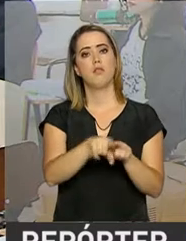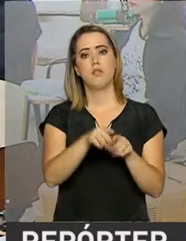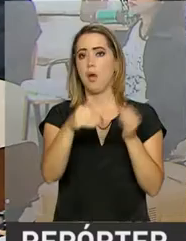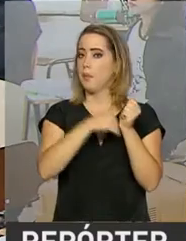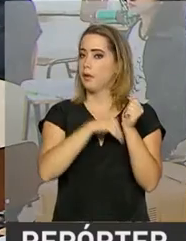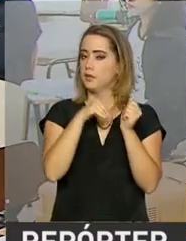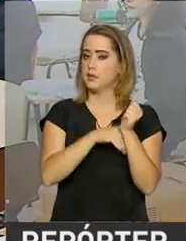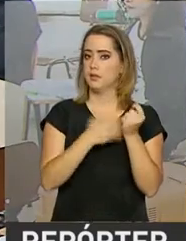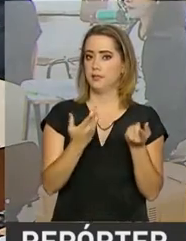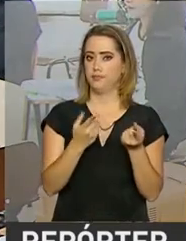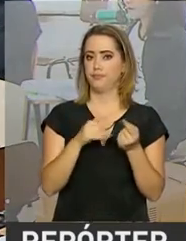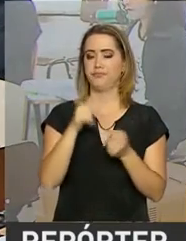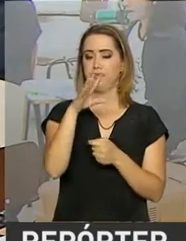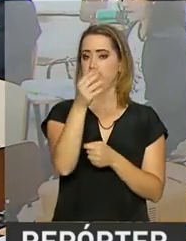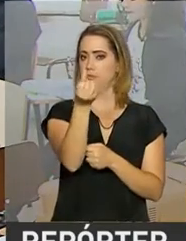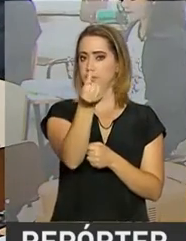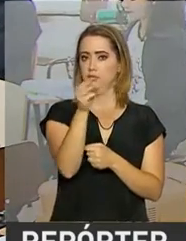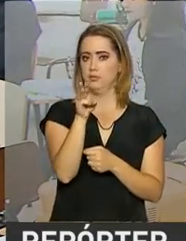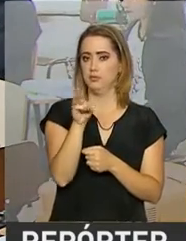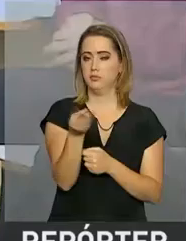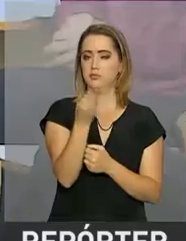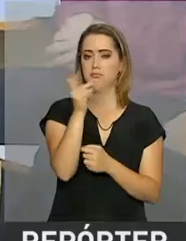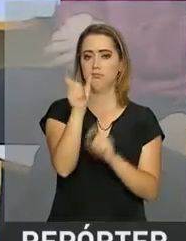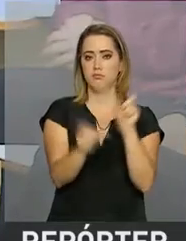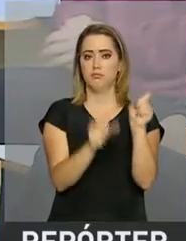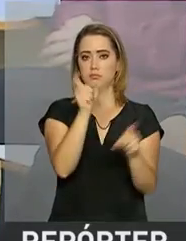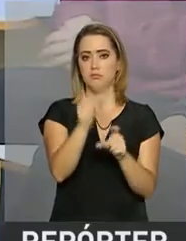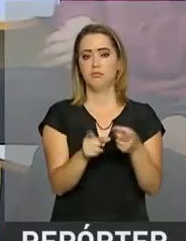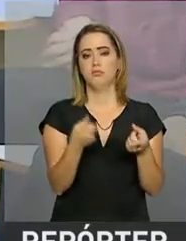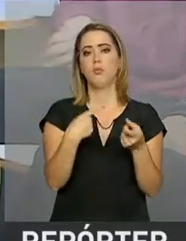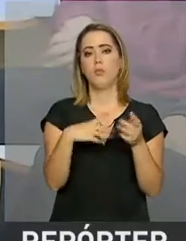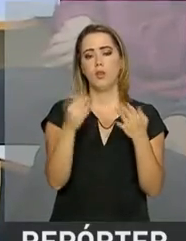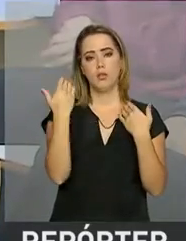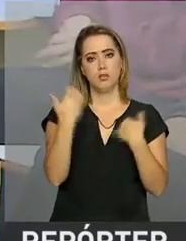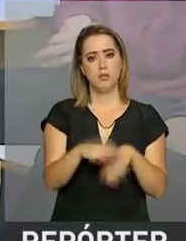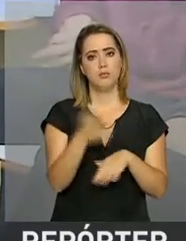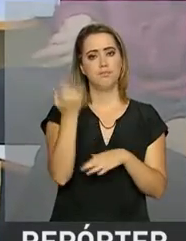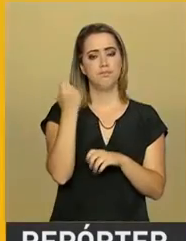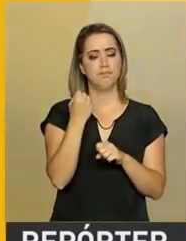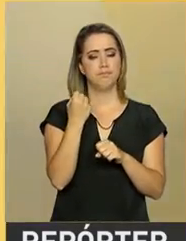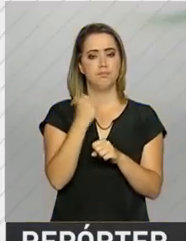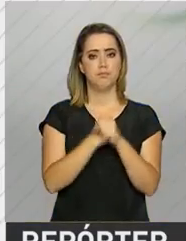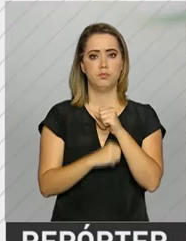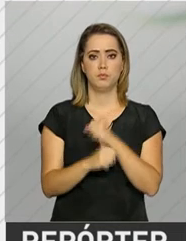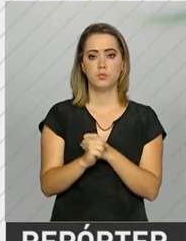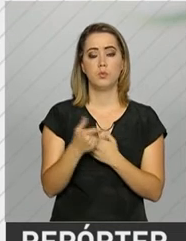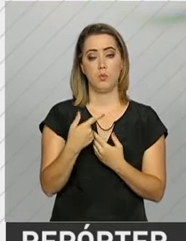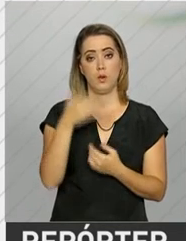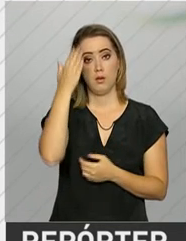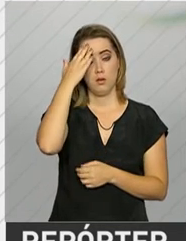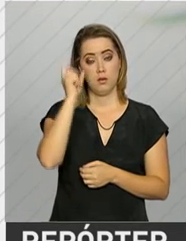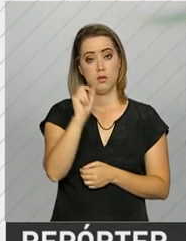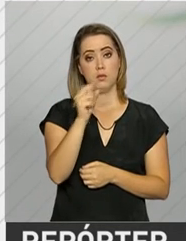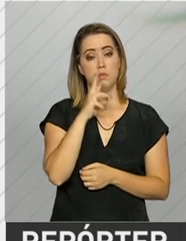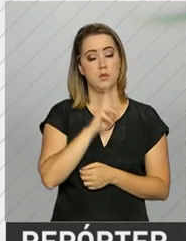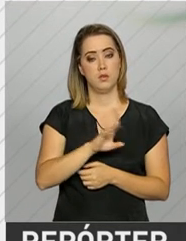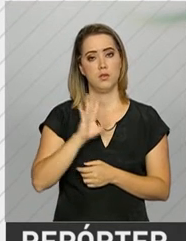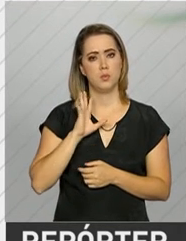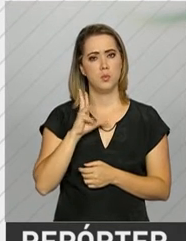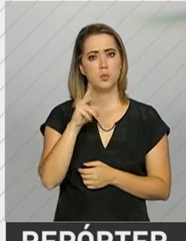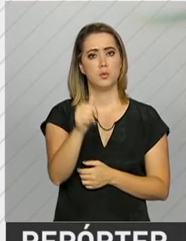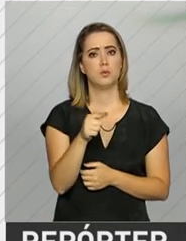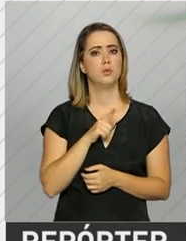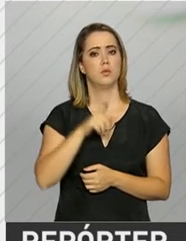mais de 6 milhões de alunos fizeram as provas no final do ano passado considerando o resultado geral os candidatos